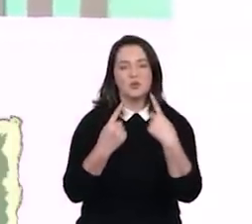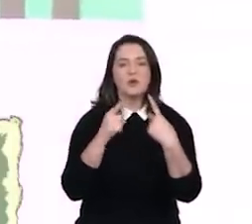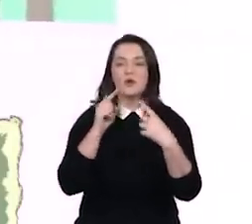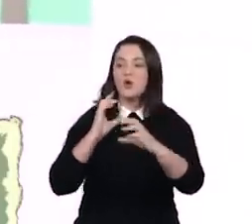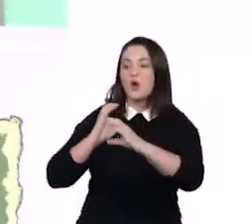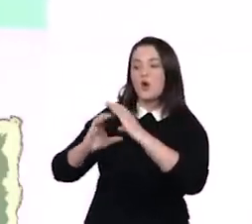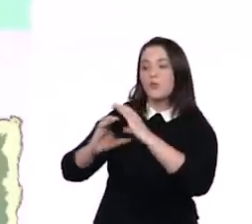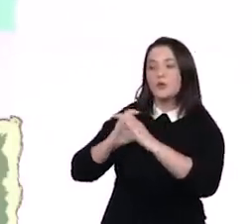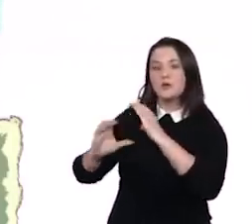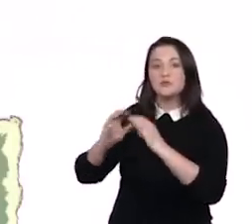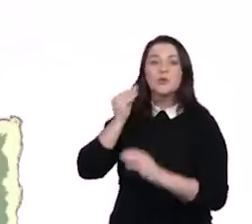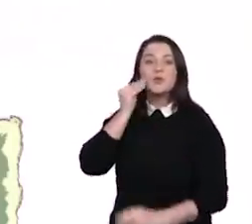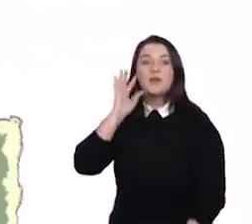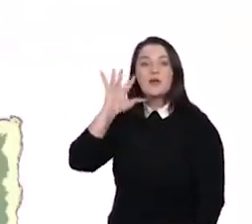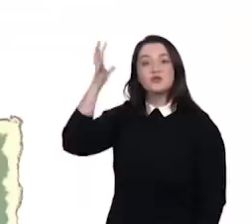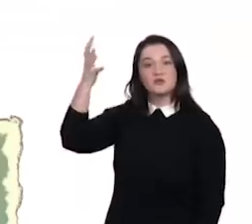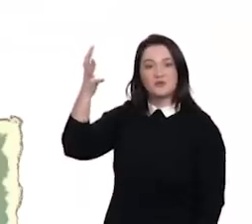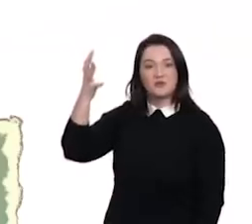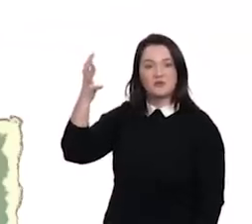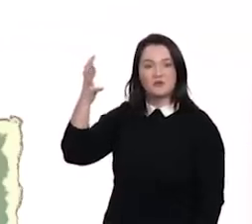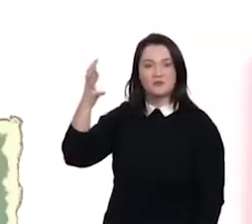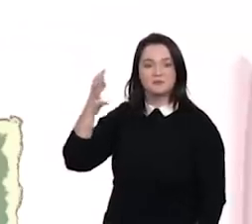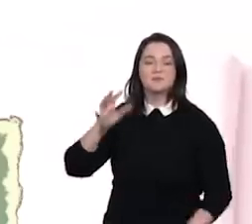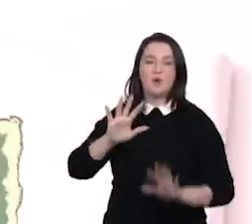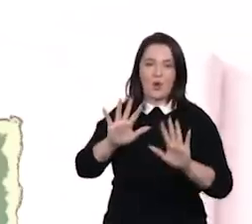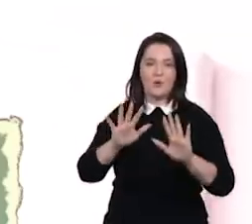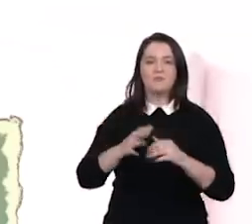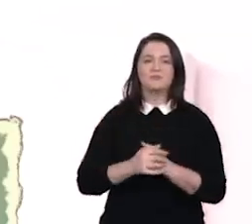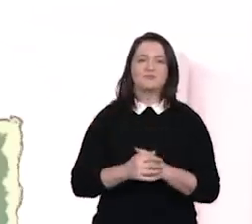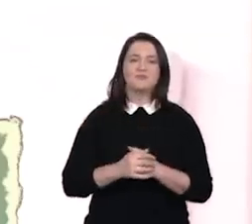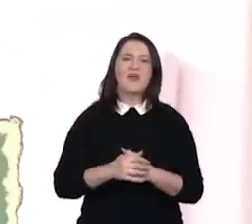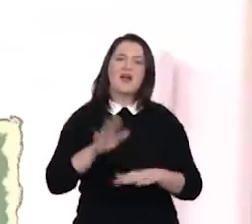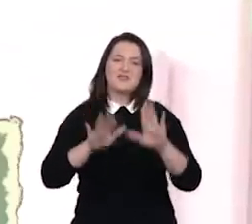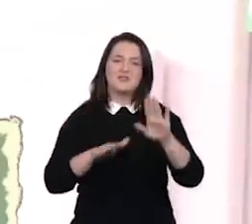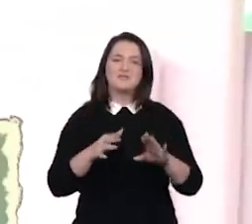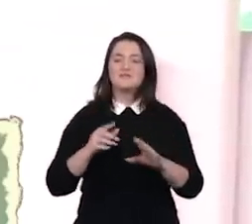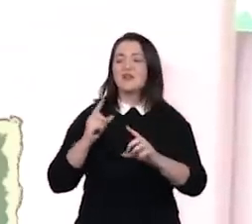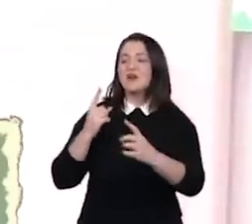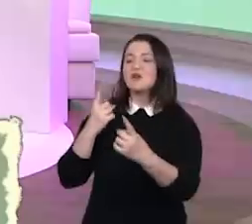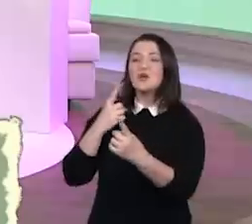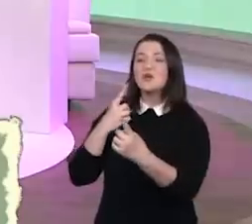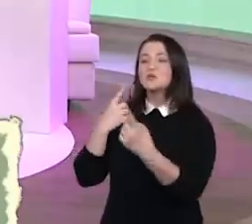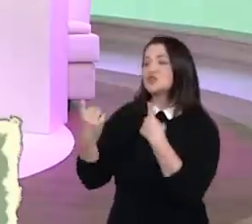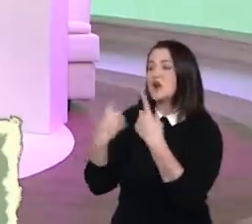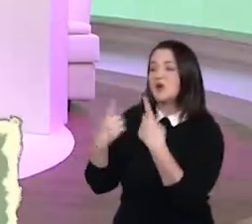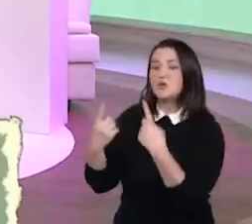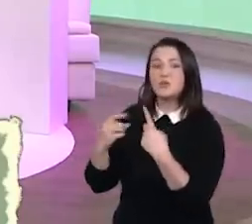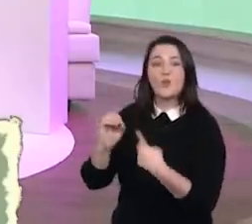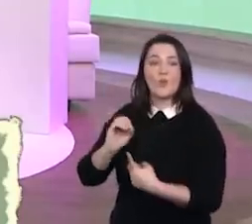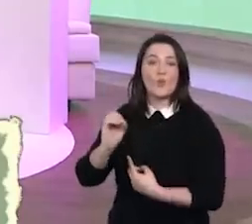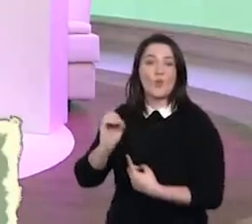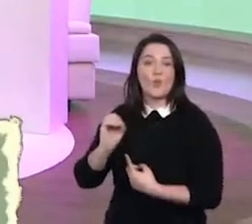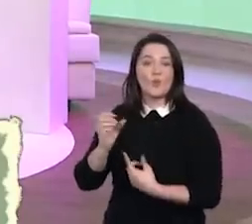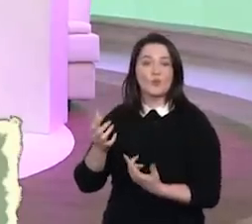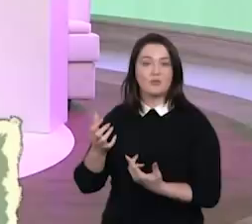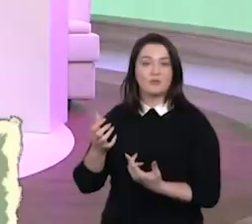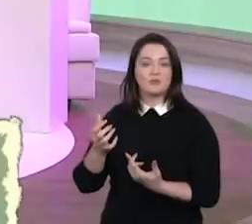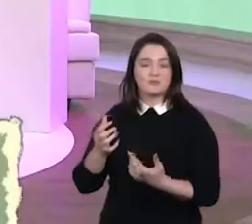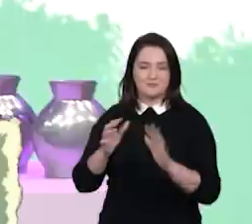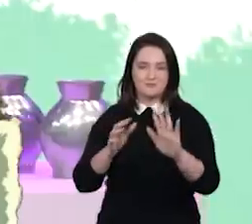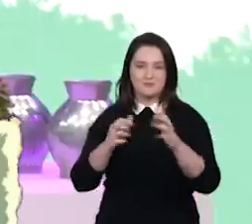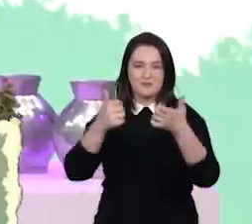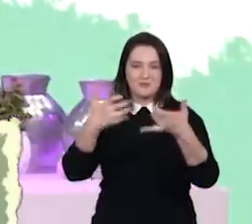resolução nula. Você não precisa decorar esse termo. É que é assim que a gente chama mesmo. Sabe o que é comunicação de resolução